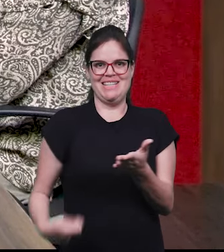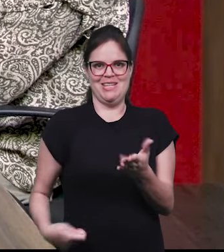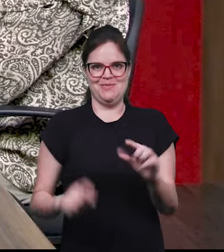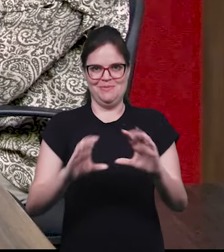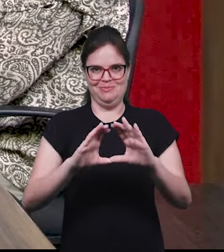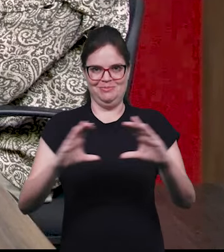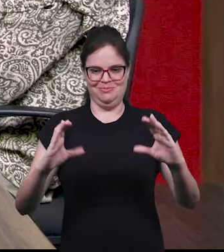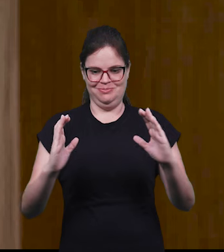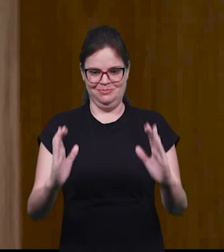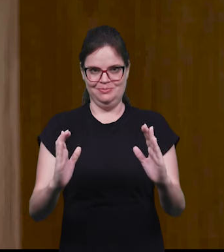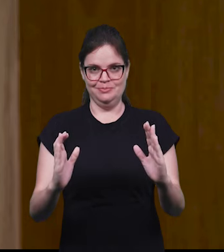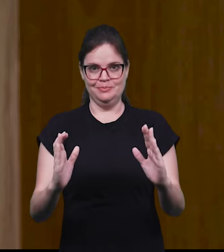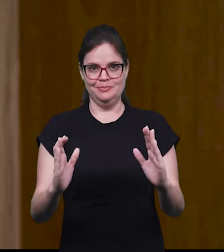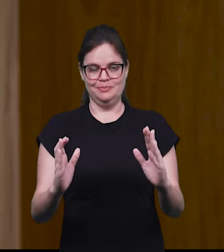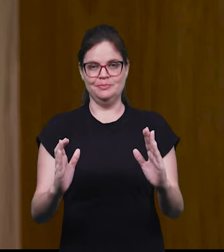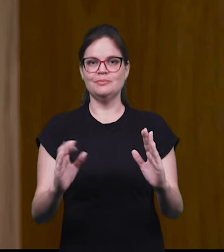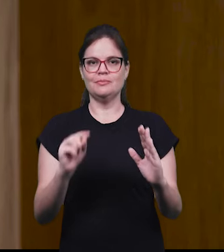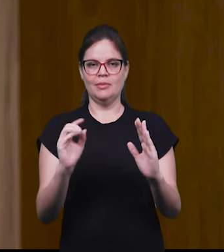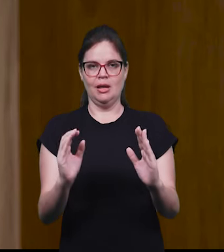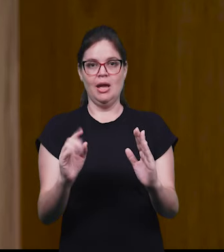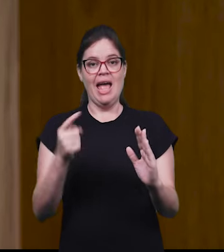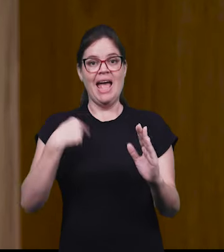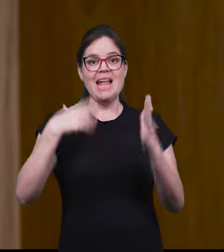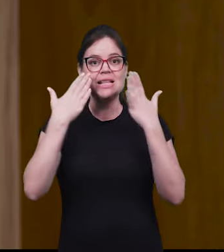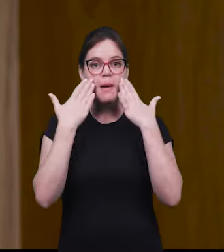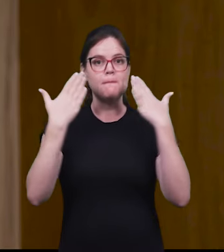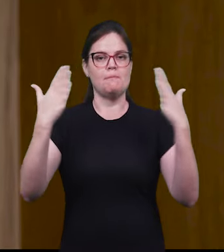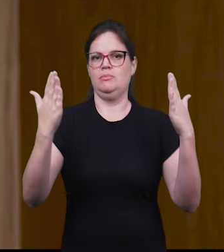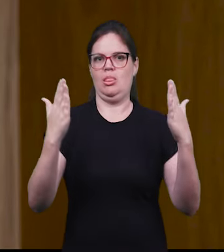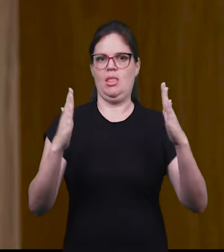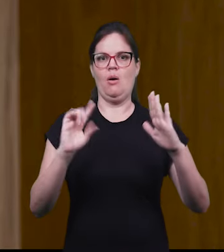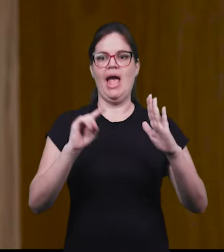está exposto é a cópia dele.